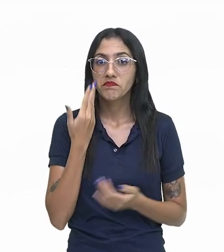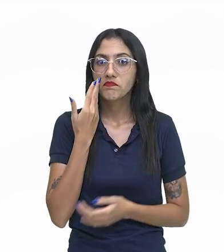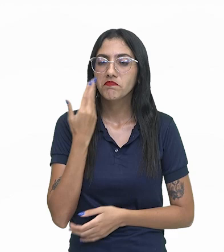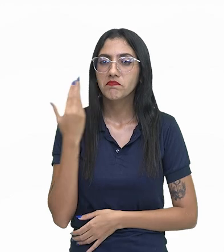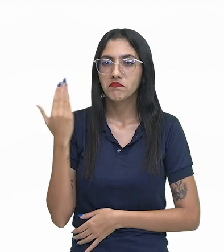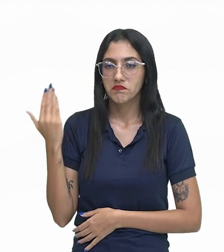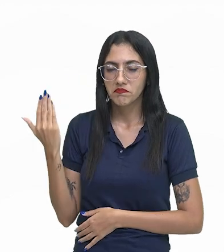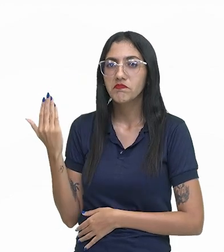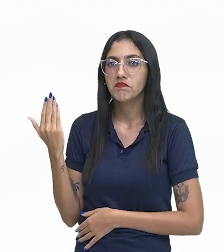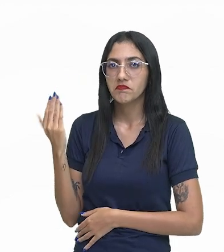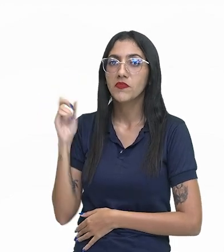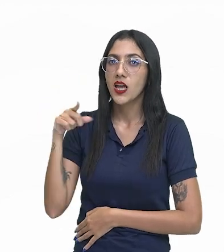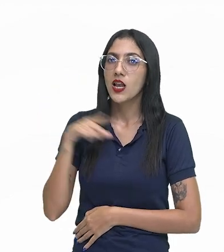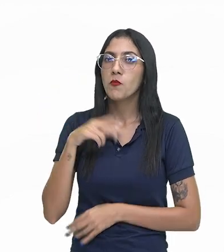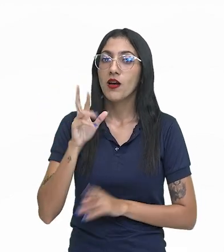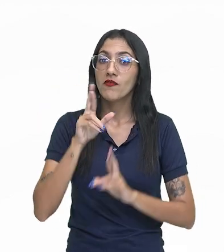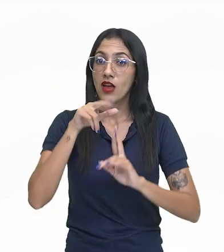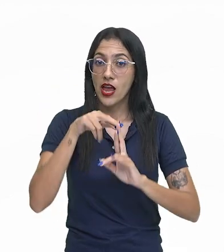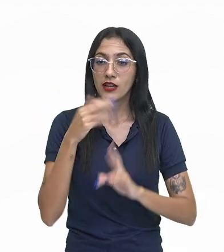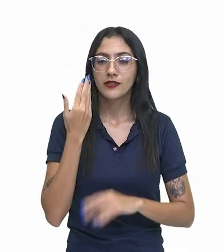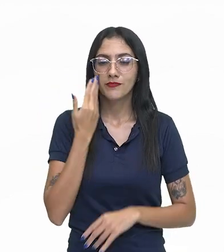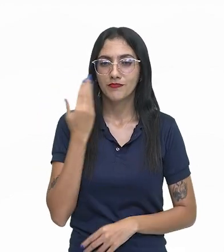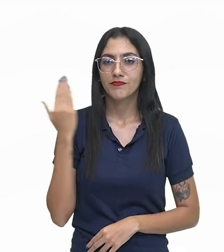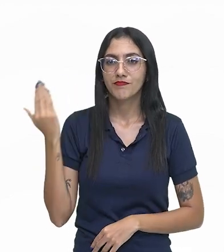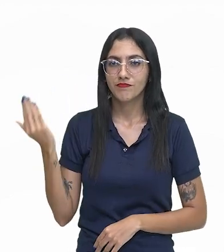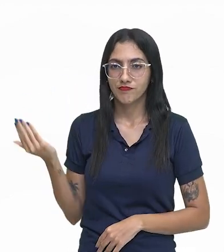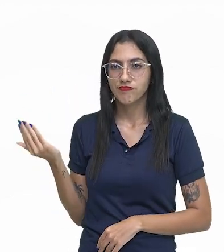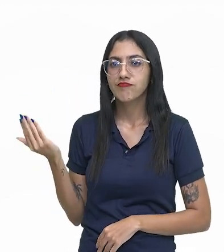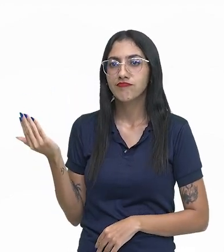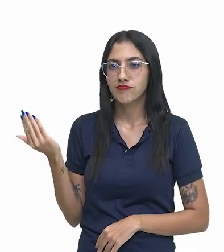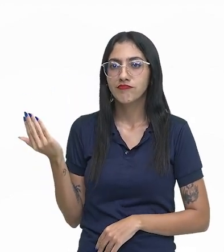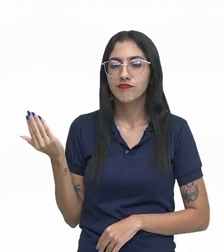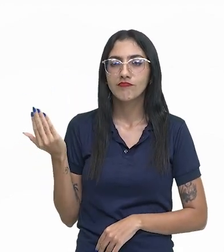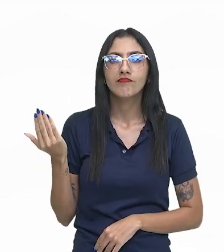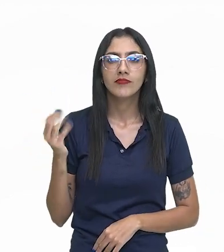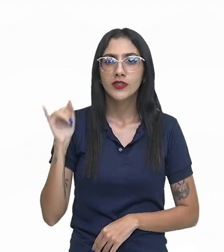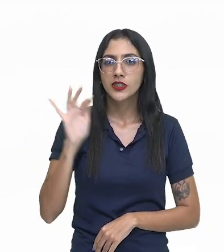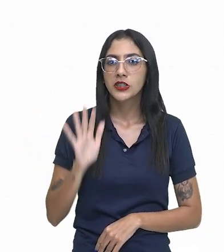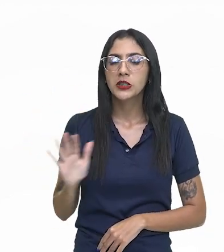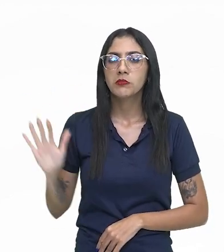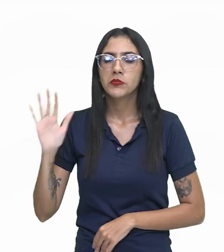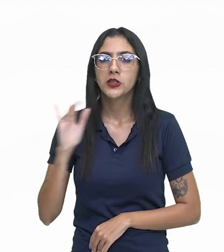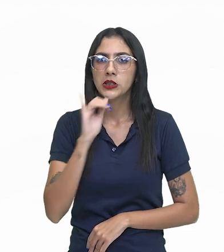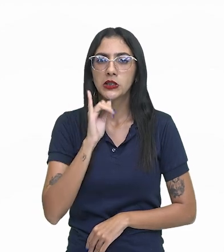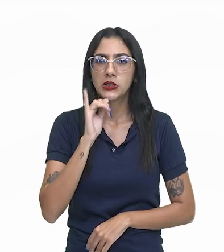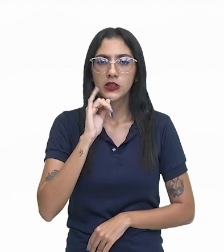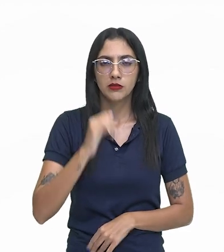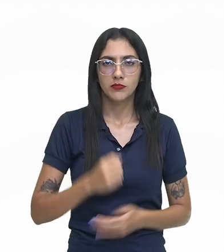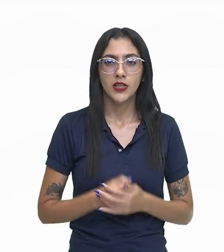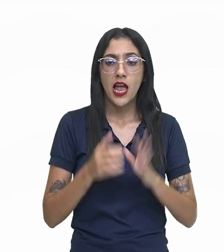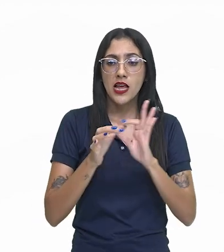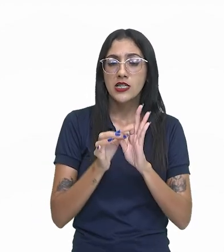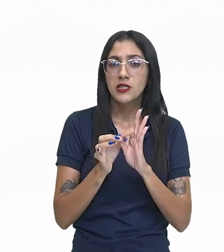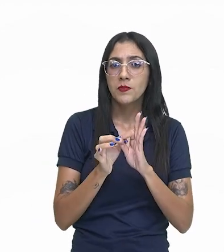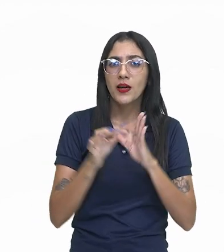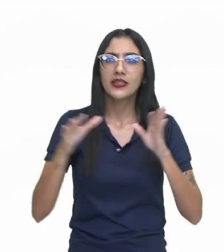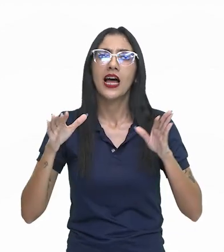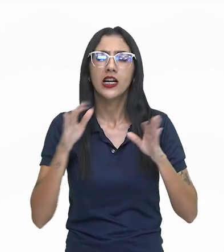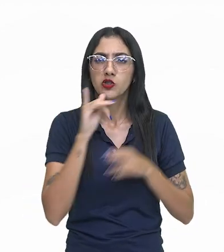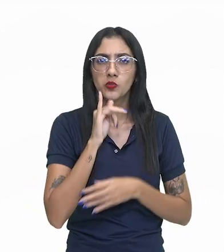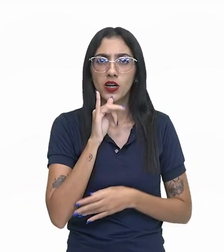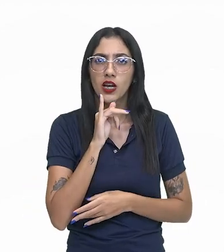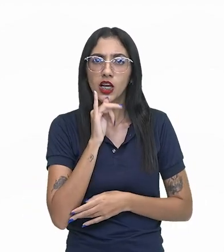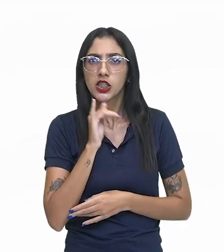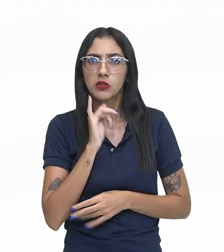das referências do Eugène Delacroix, que é a liberdade guiando o povo, como nós vimos, né? A